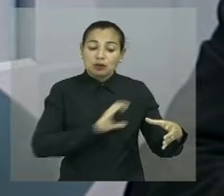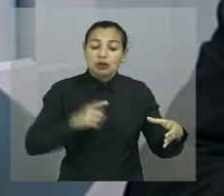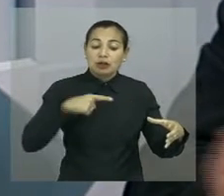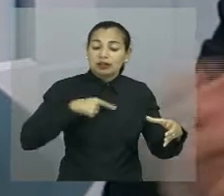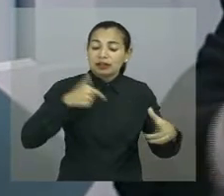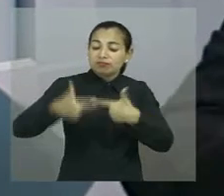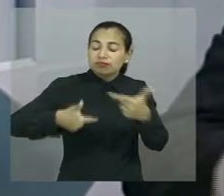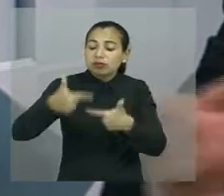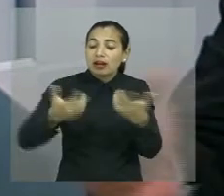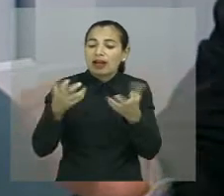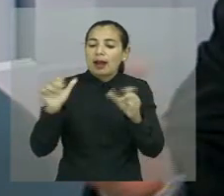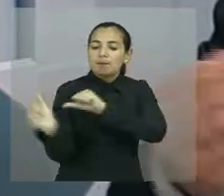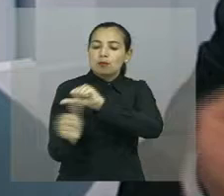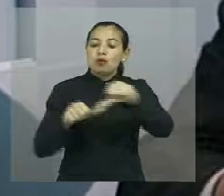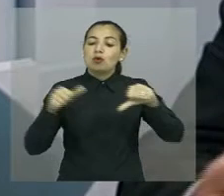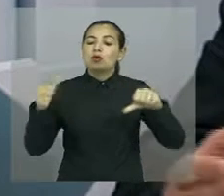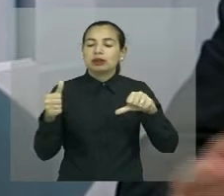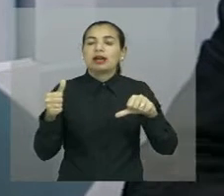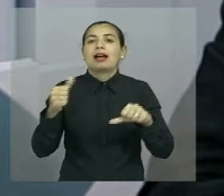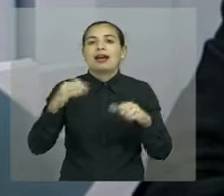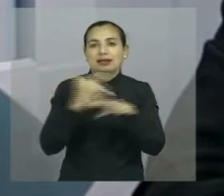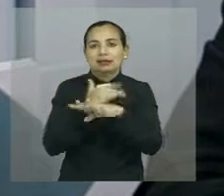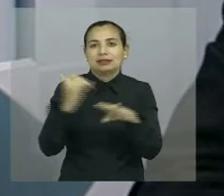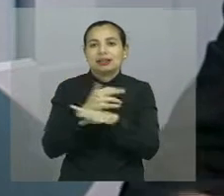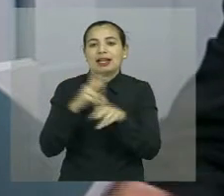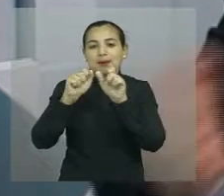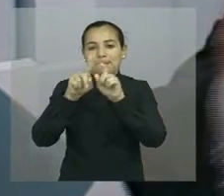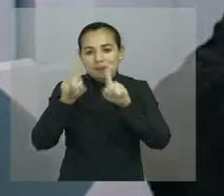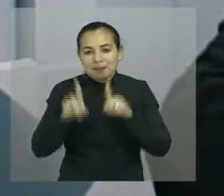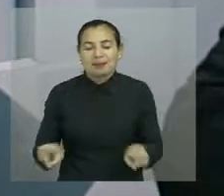para a transformação da nossa cidade. Por isso, um grande